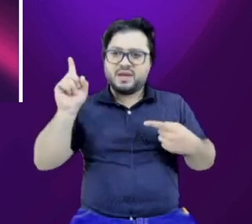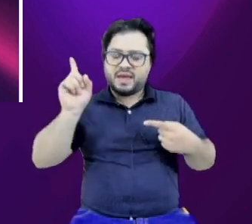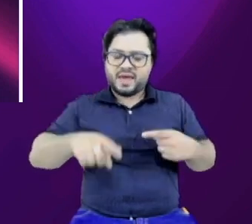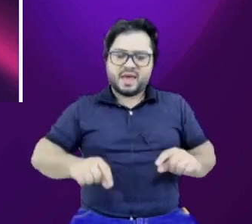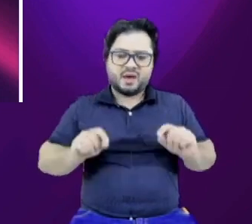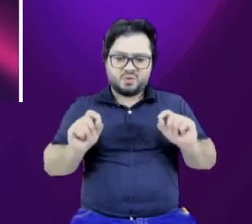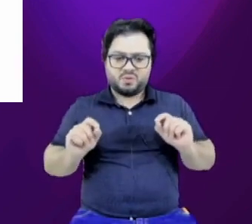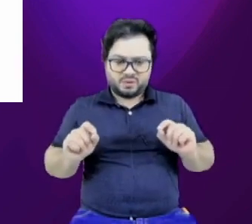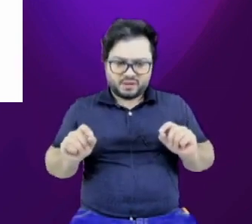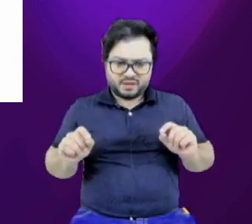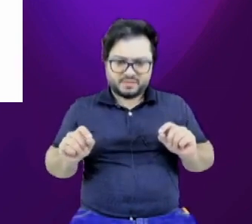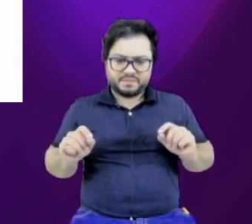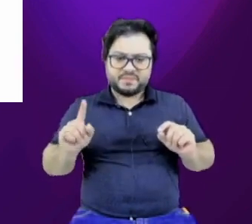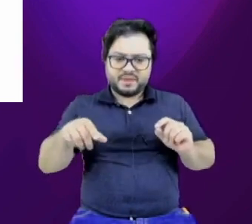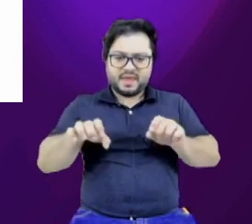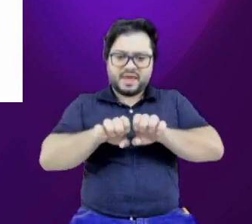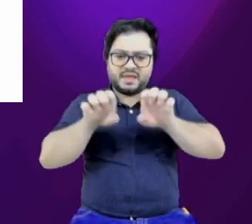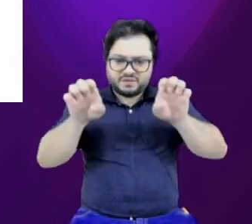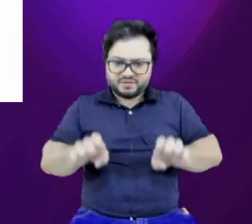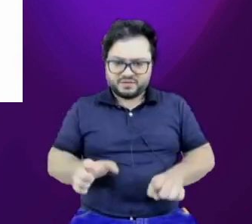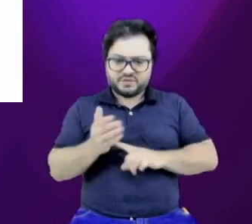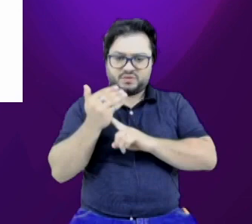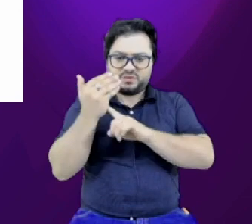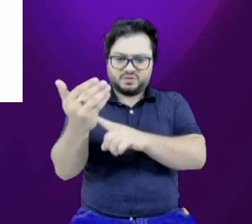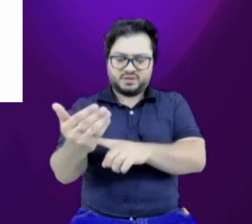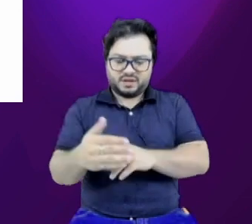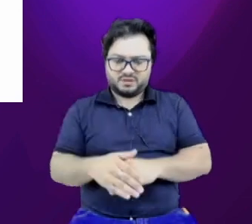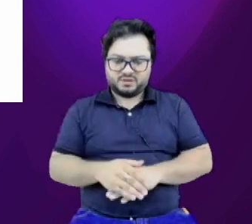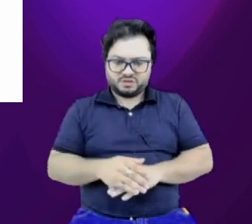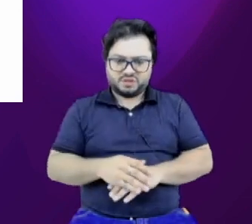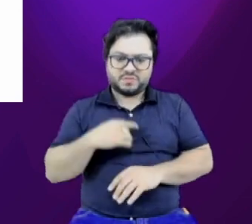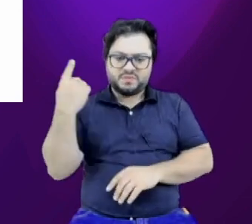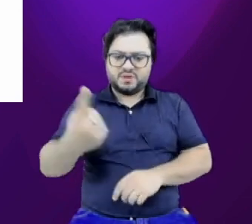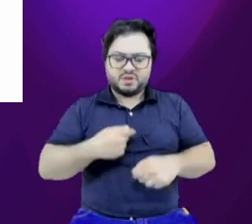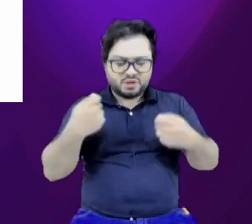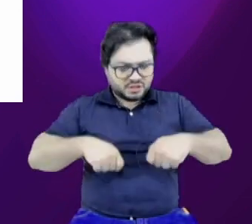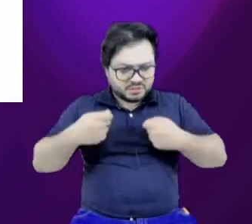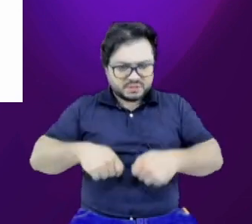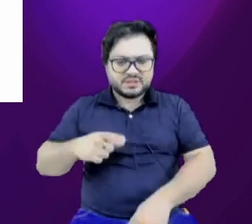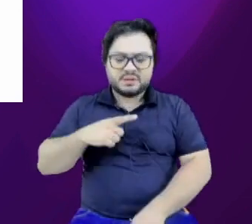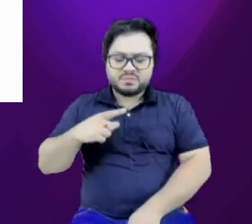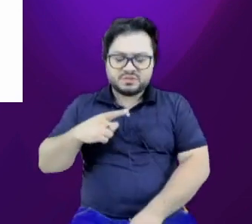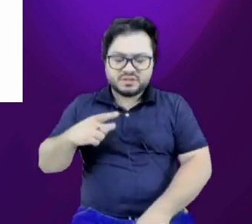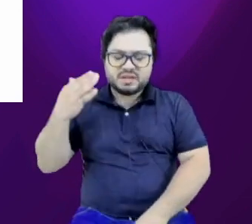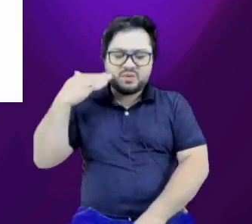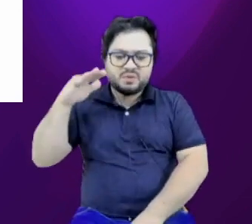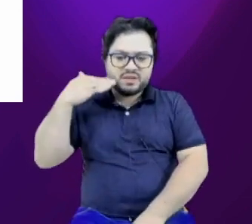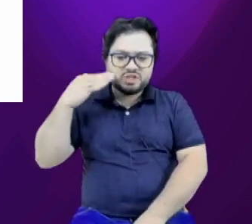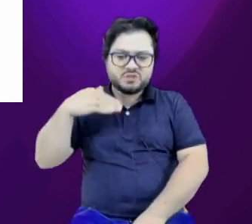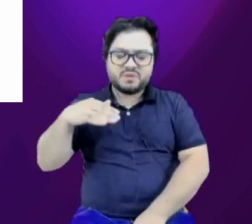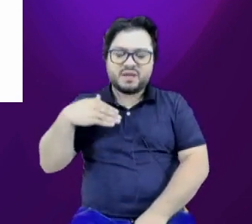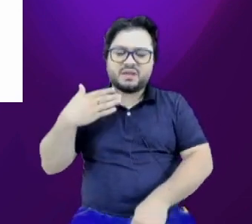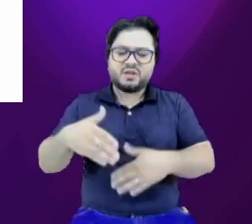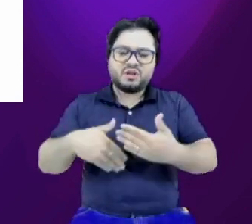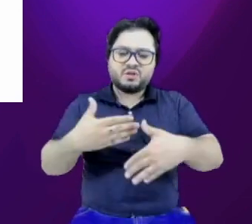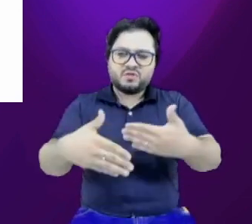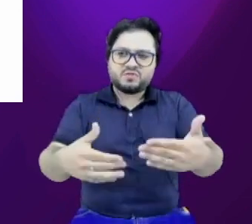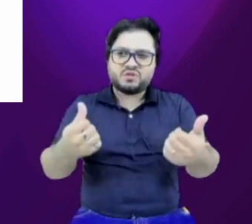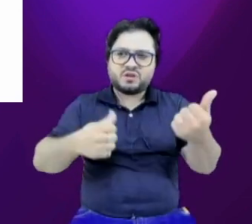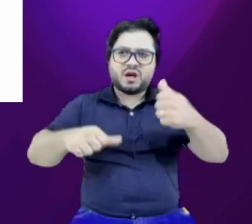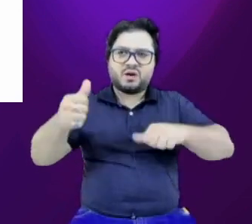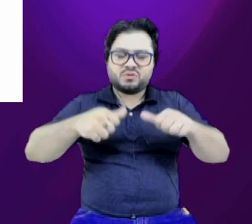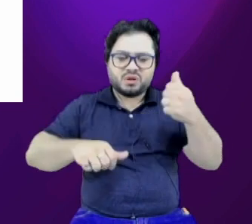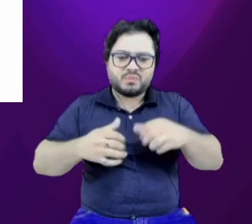termos de infraestrutura e tecnologia, né? Nós precisamos ter um entendimento funcional do